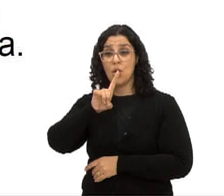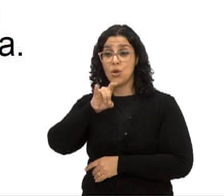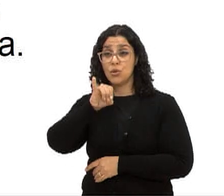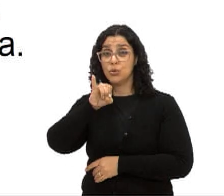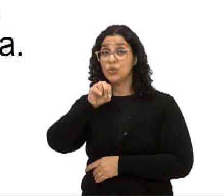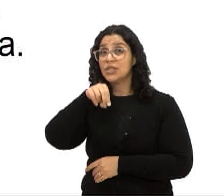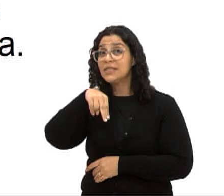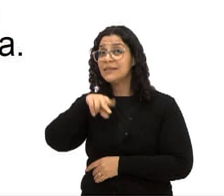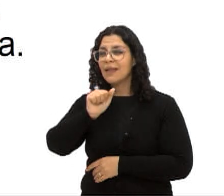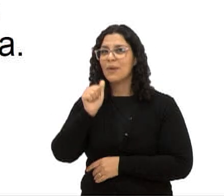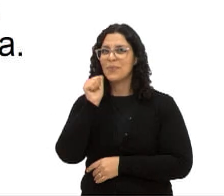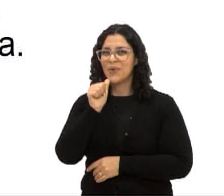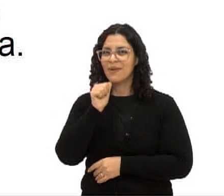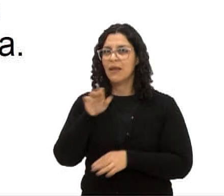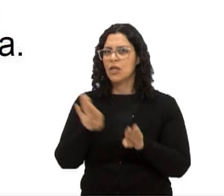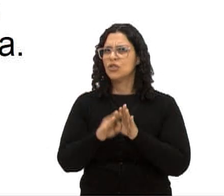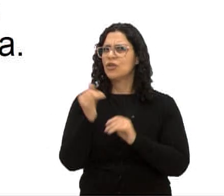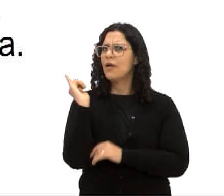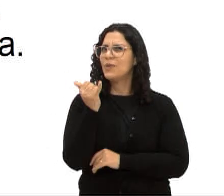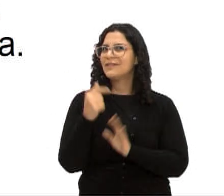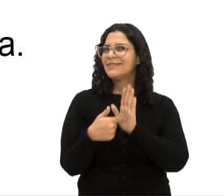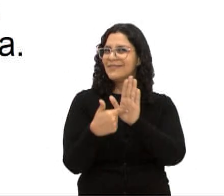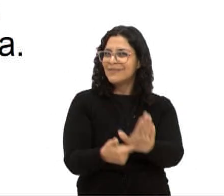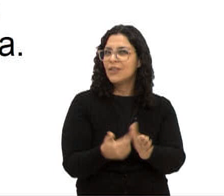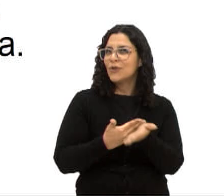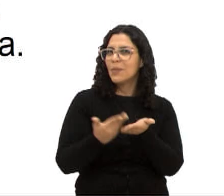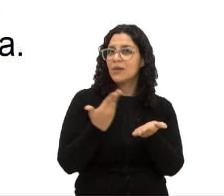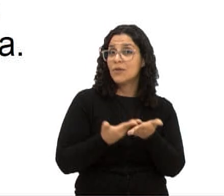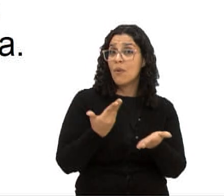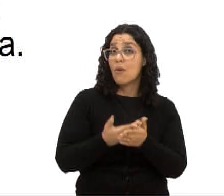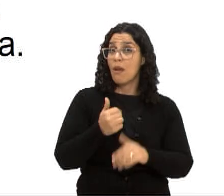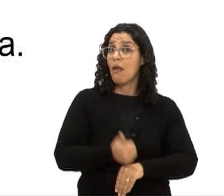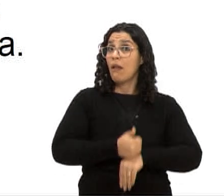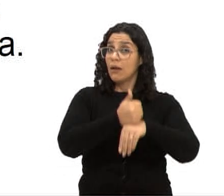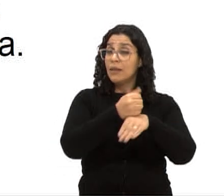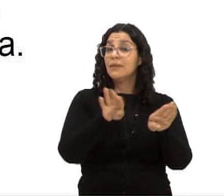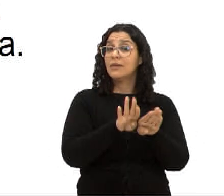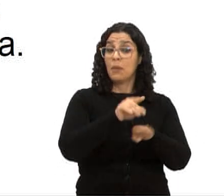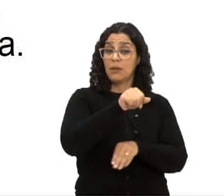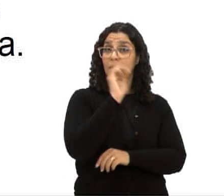no começo da aula. A princesa Leopoldina, regente do Brasil,